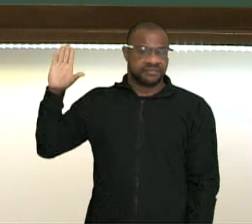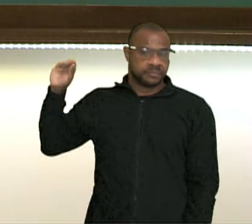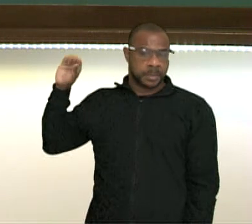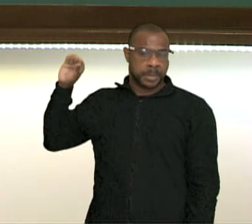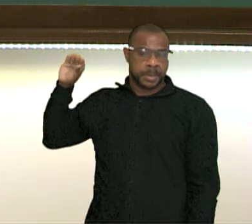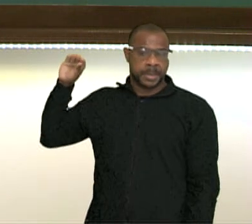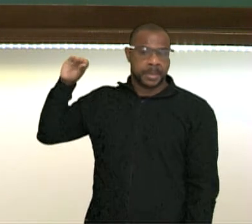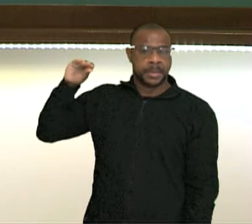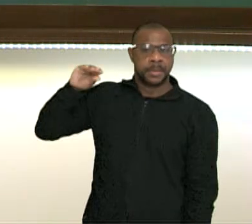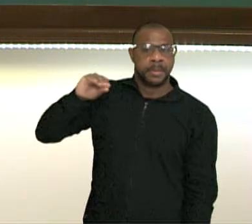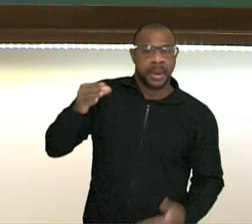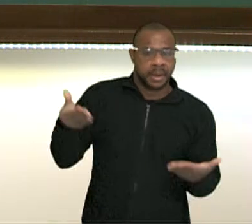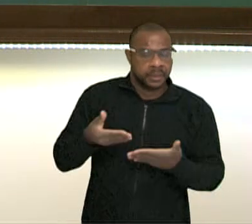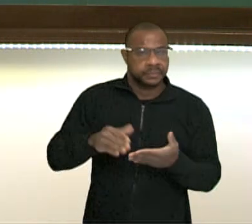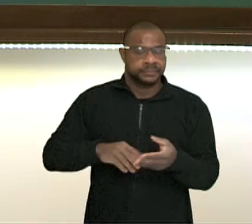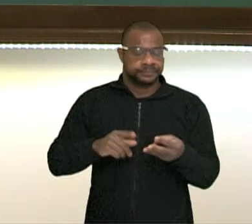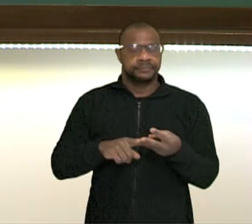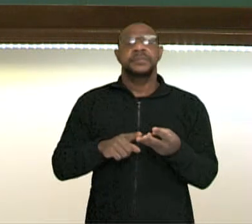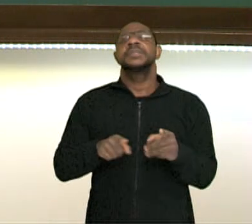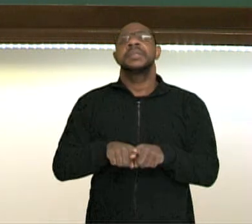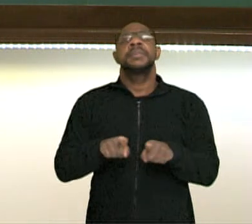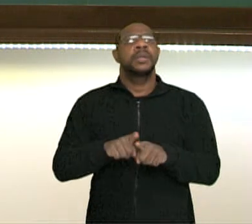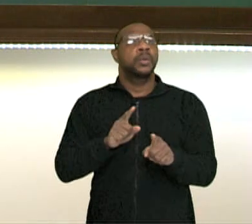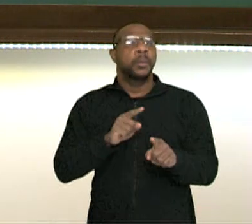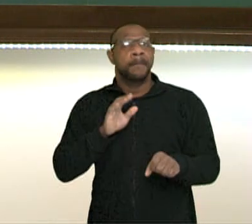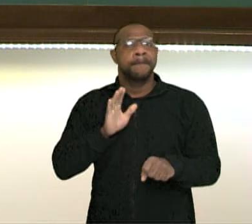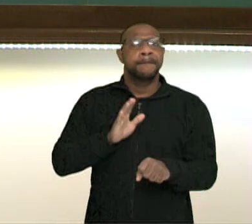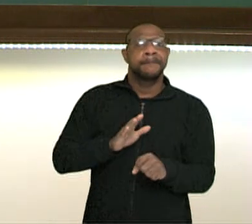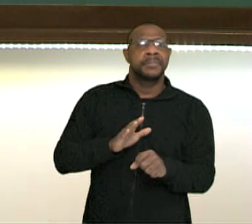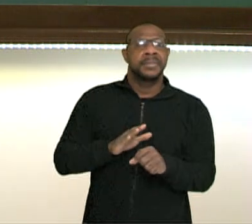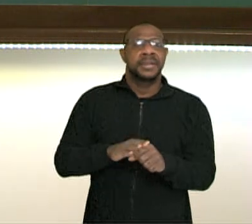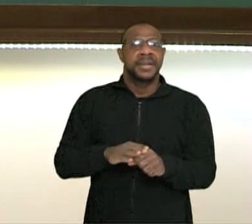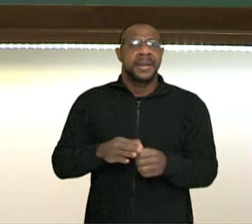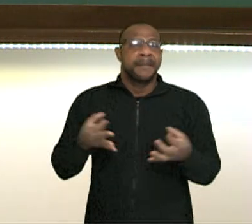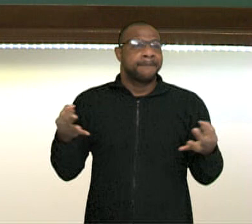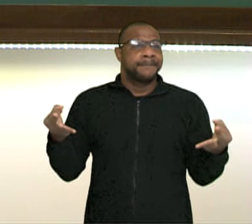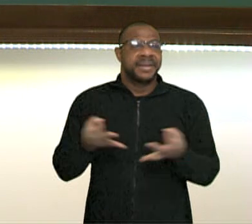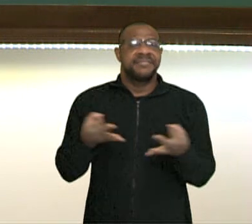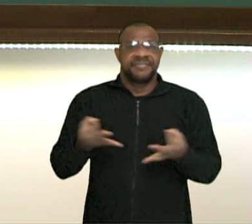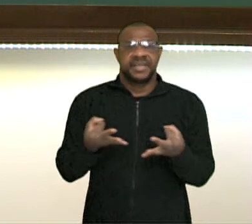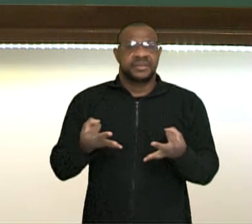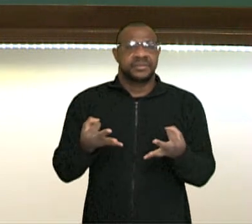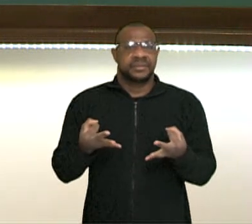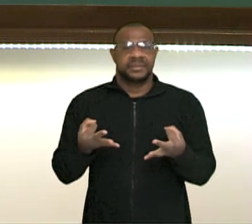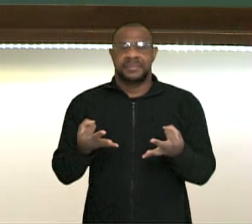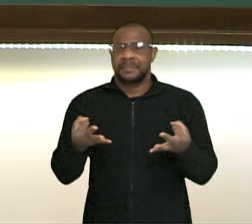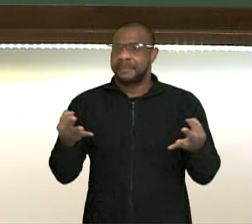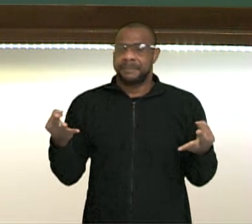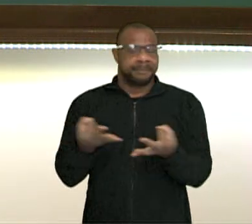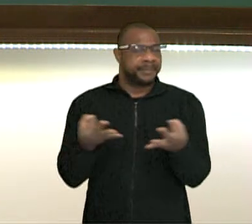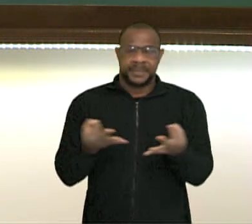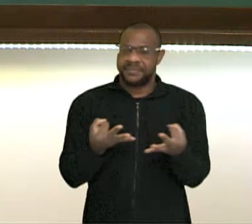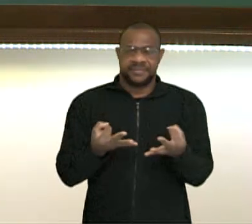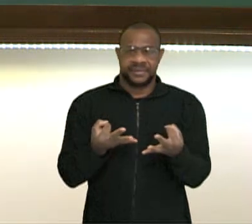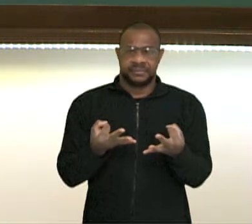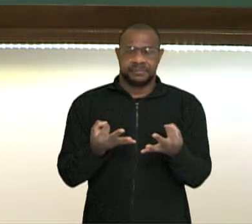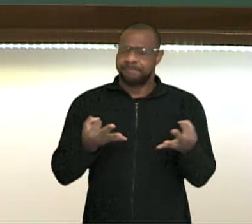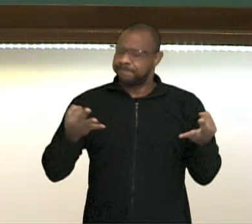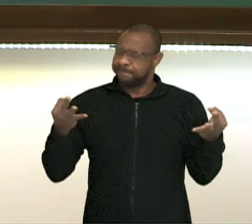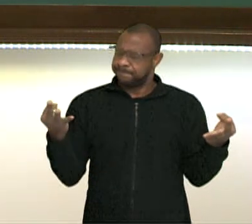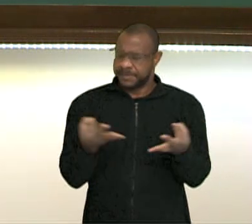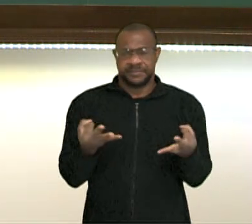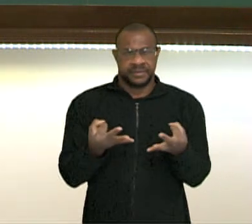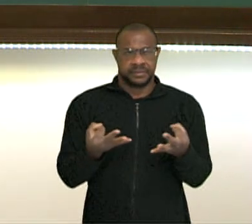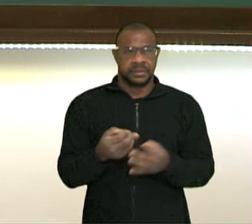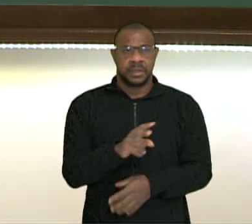o pretérito mais que perfeito. Falara, falara antes do limite de tempo. Perceba, eu